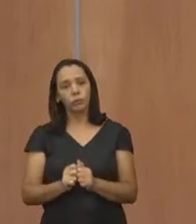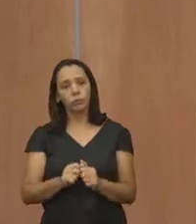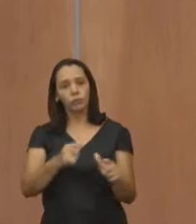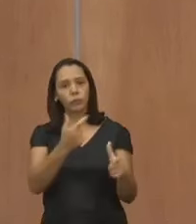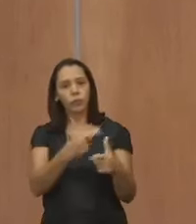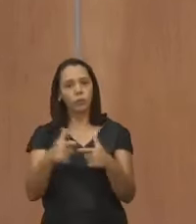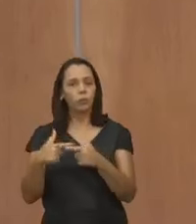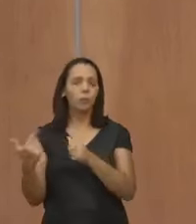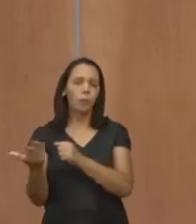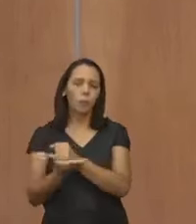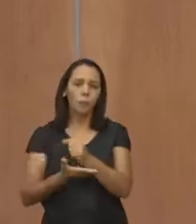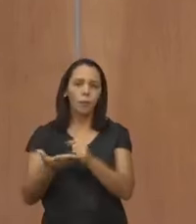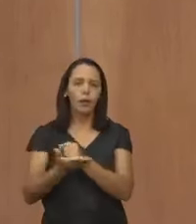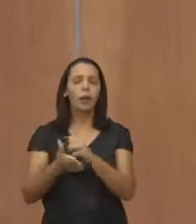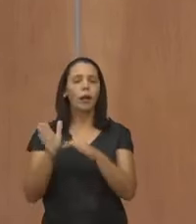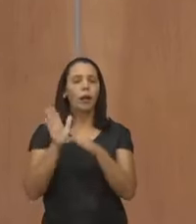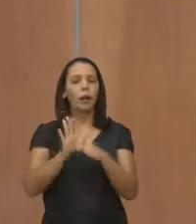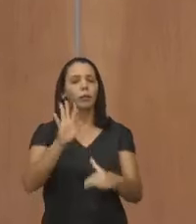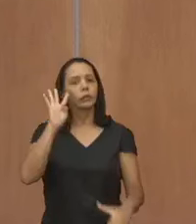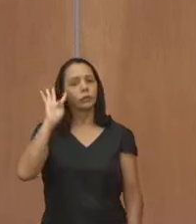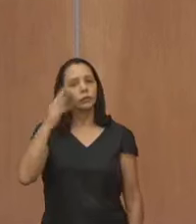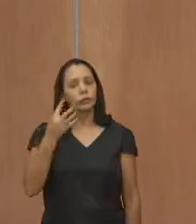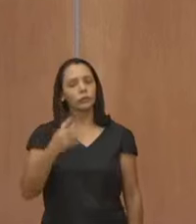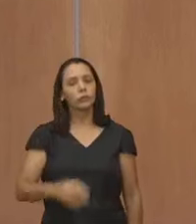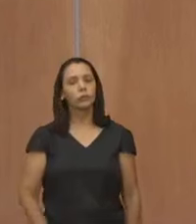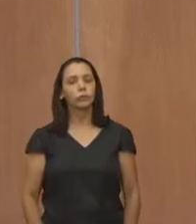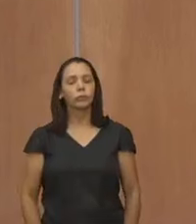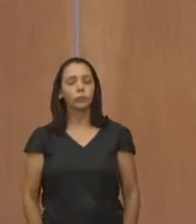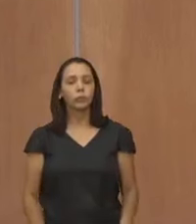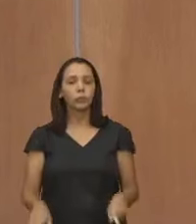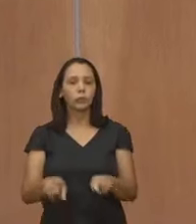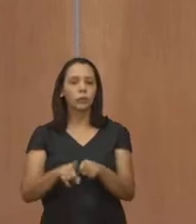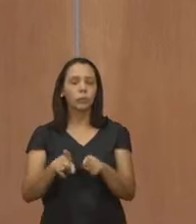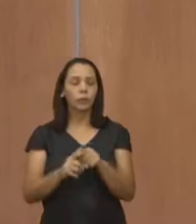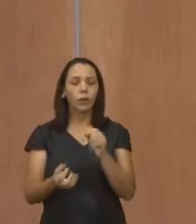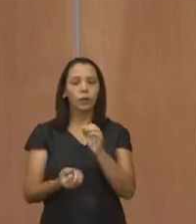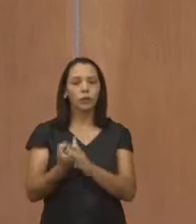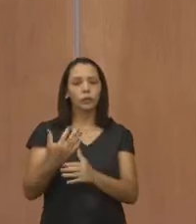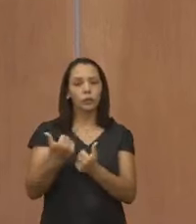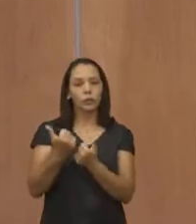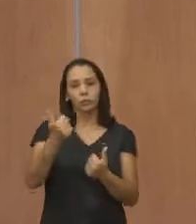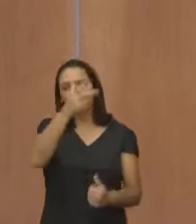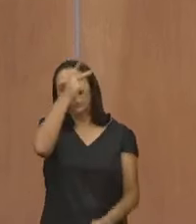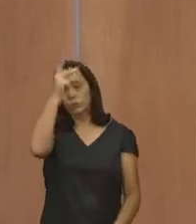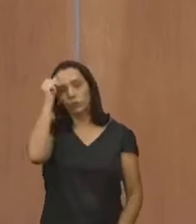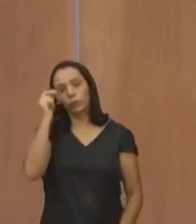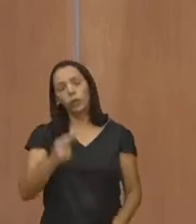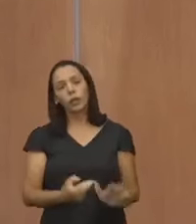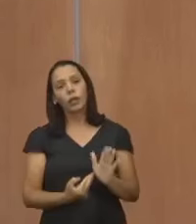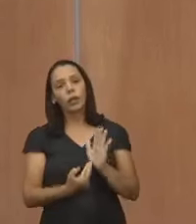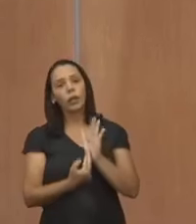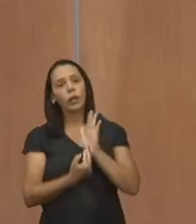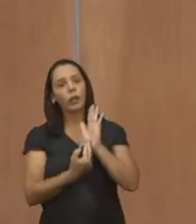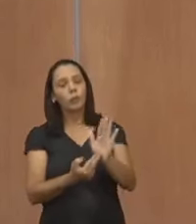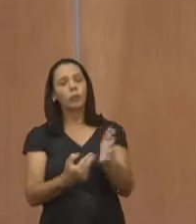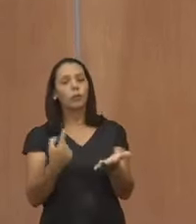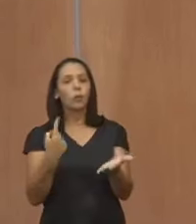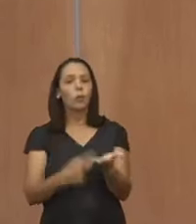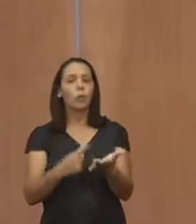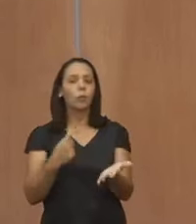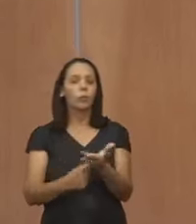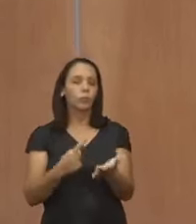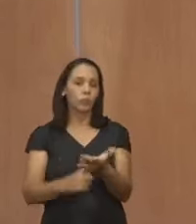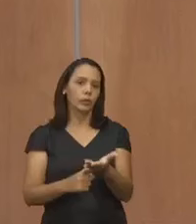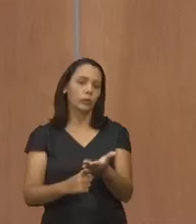necessidades básicas da população. Além disso, sua criação representa o cumprimento de um compromisso